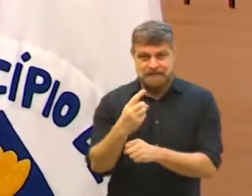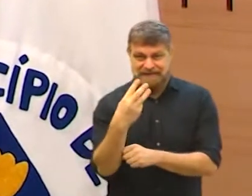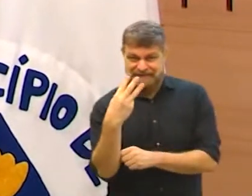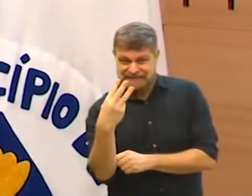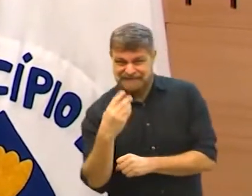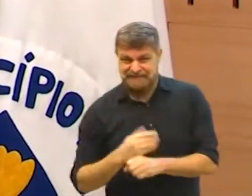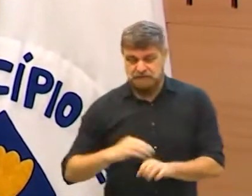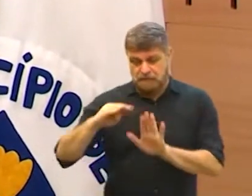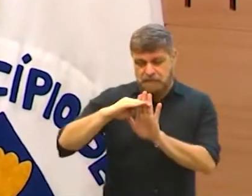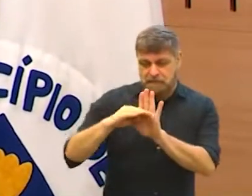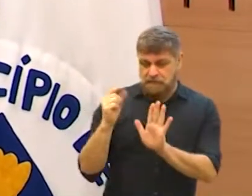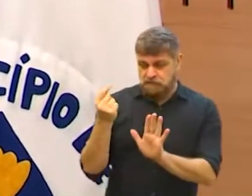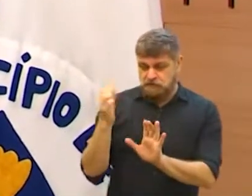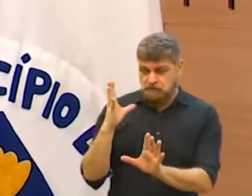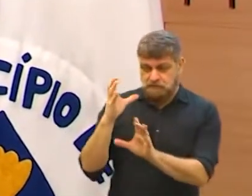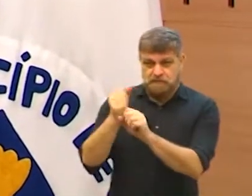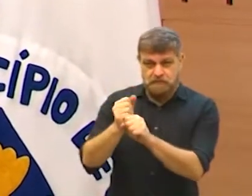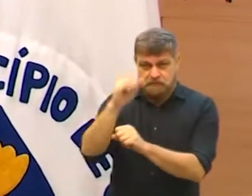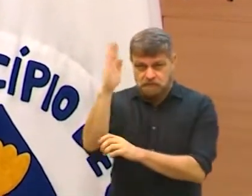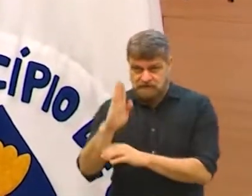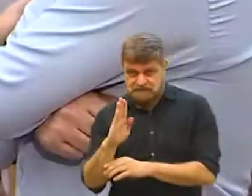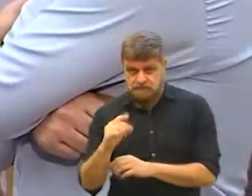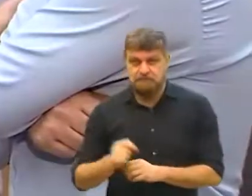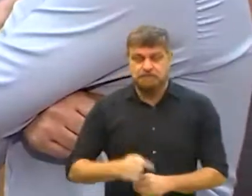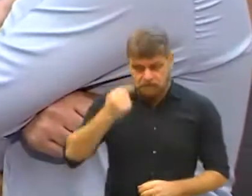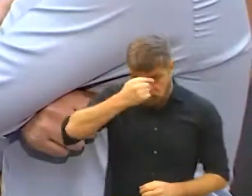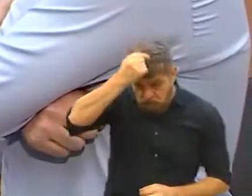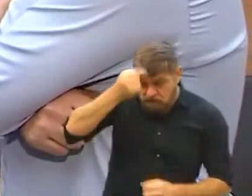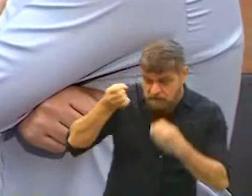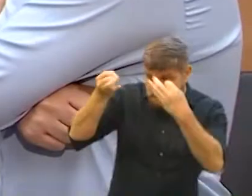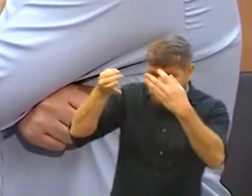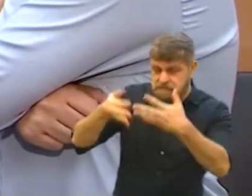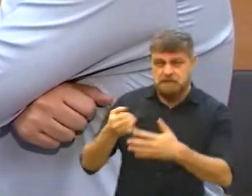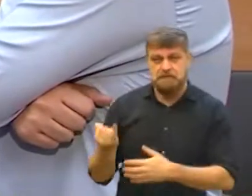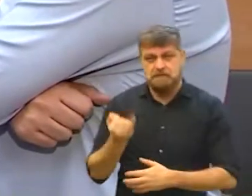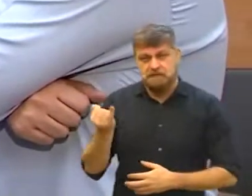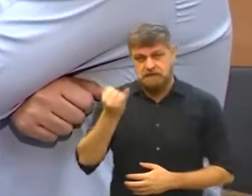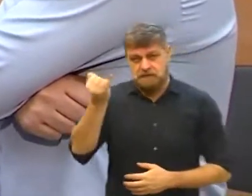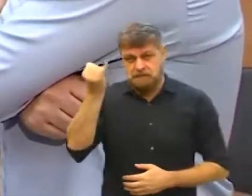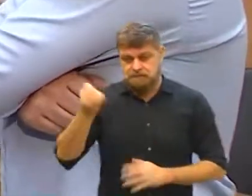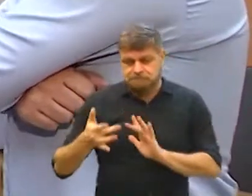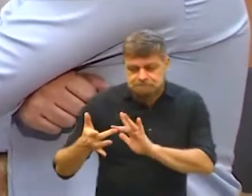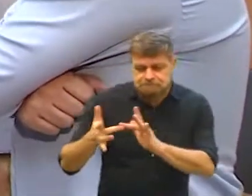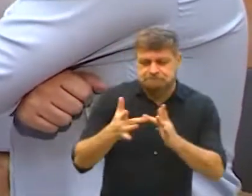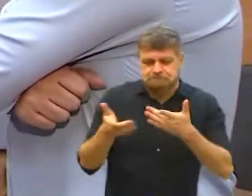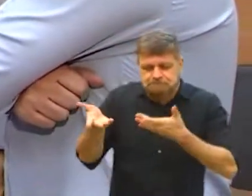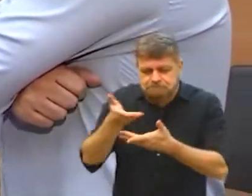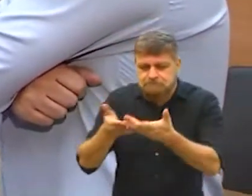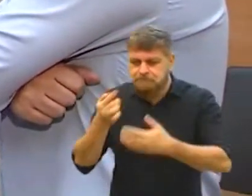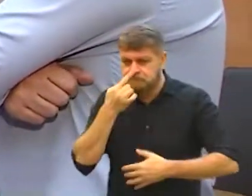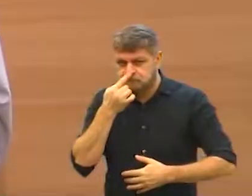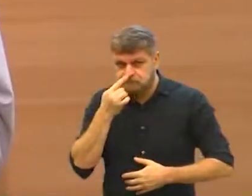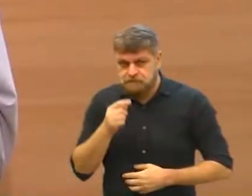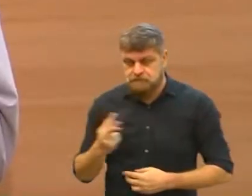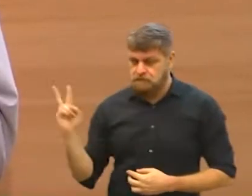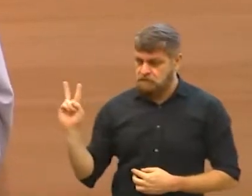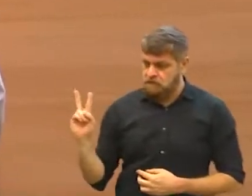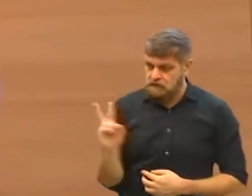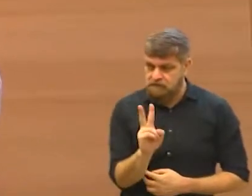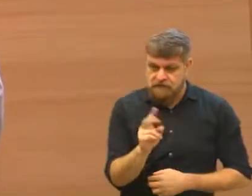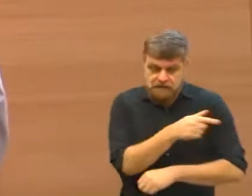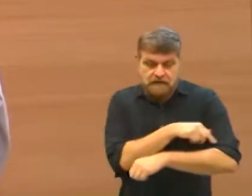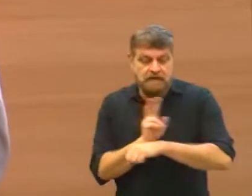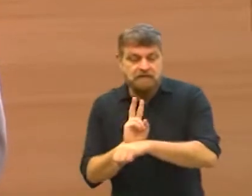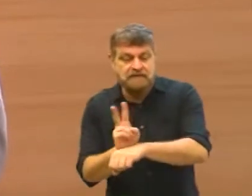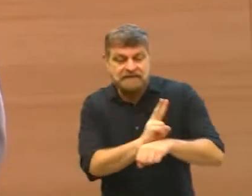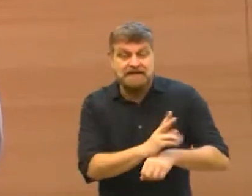PIB do país. Ou seja, tem muita relevância. Paulo Gaspar destacou a importância dessa aproximação. Eles estão